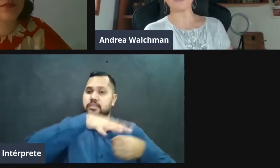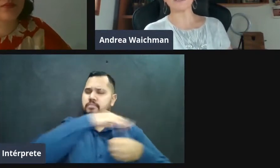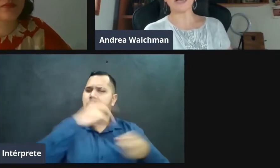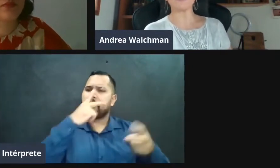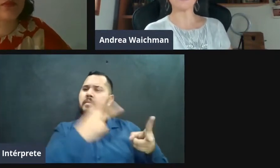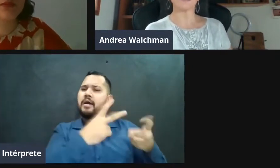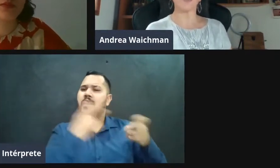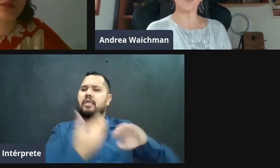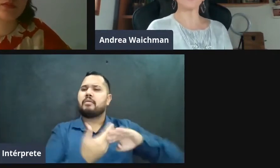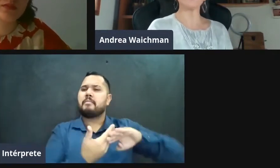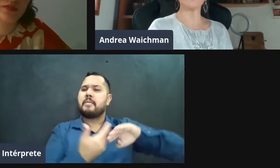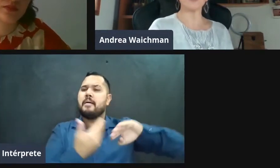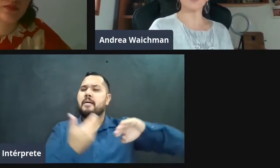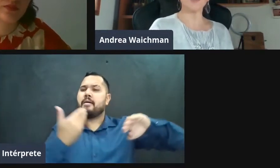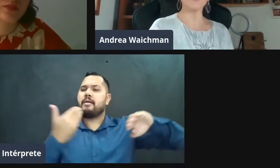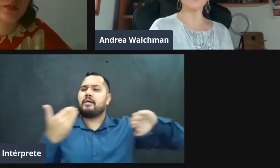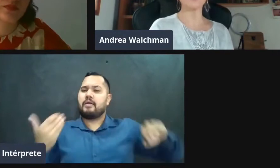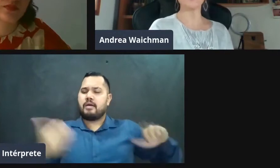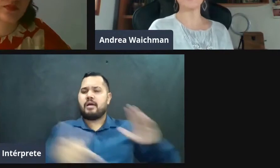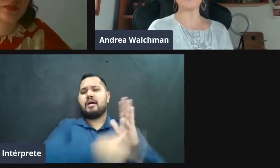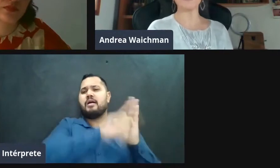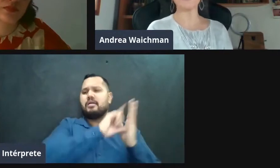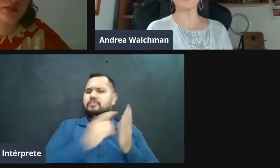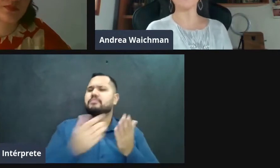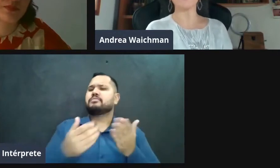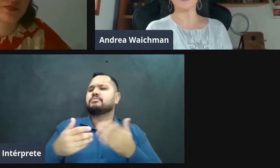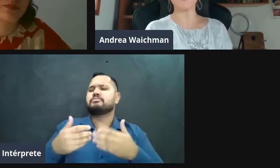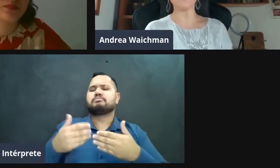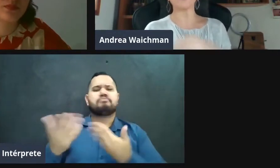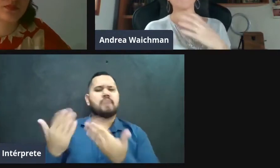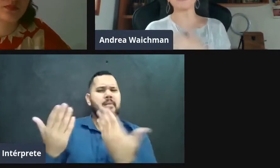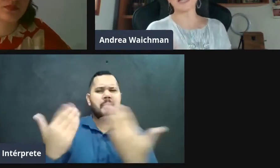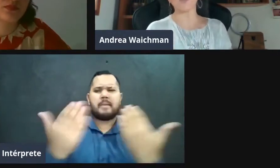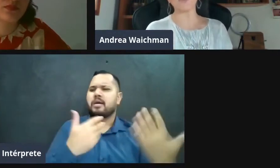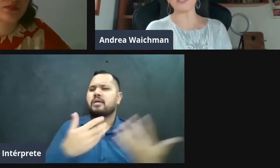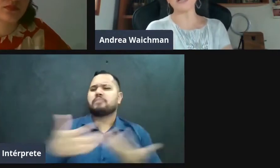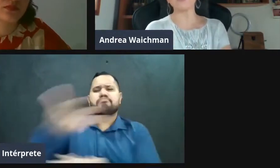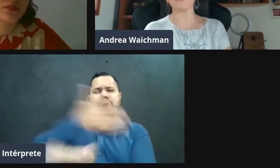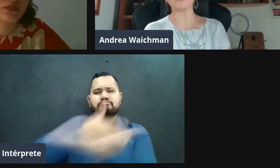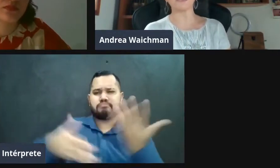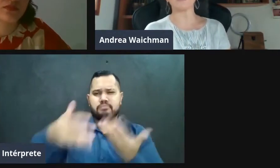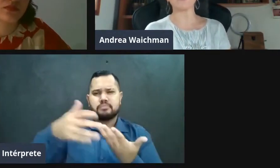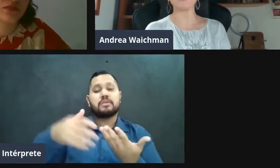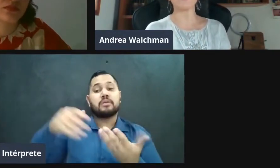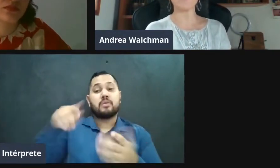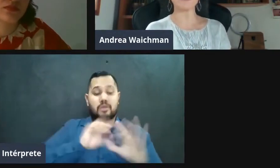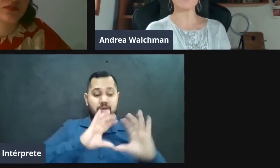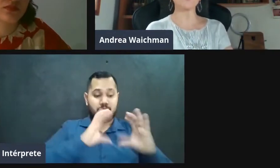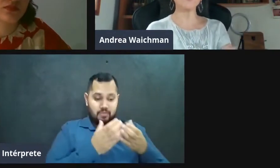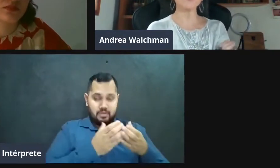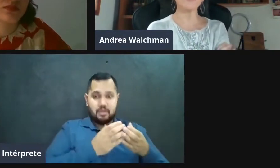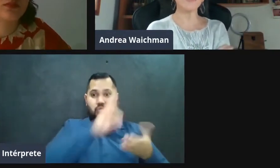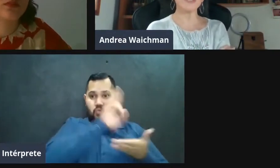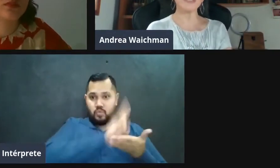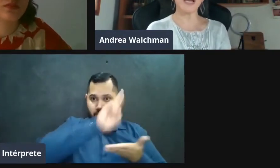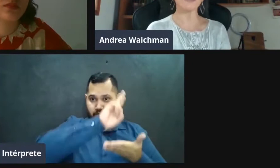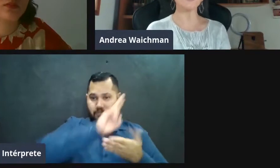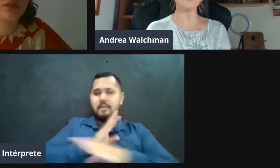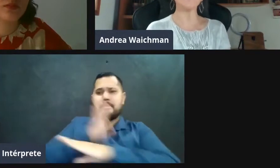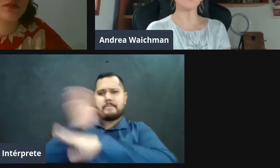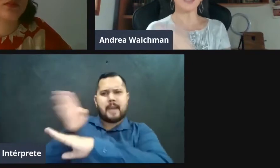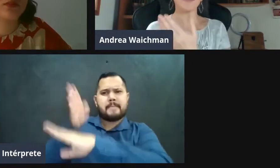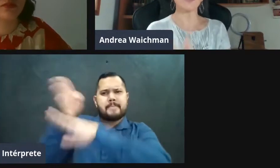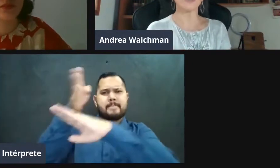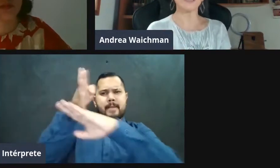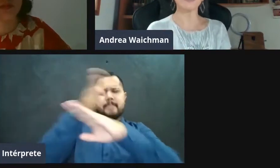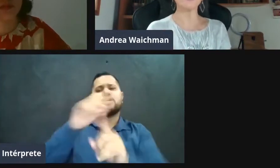né, que a universidade se trancou dentro de seus muros, a gente precisa, né, ultrapassar a comunidade universitária, precisa ultrapassar os muros da universidade,